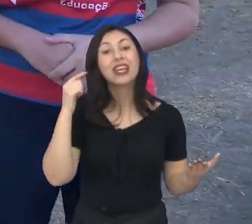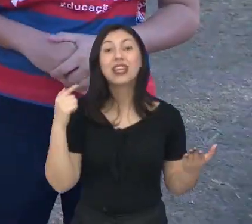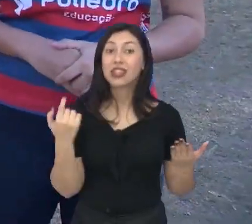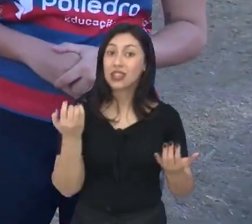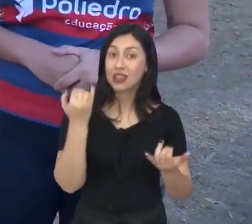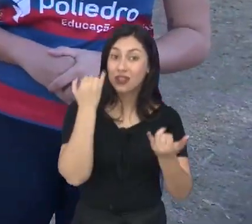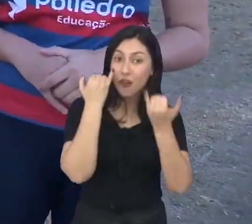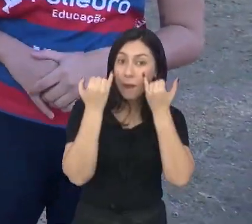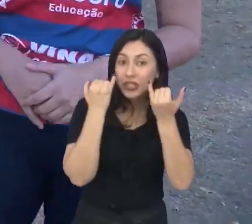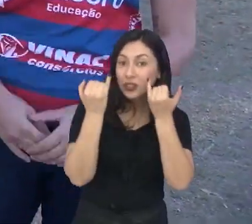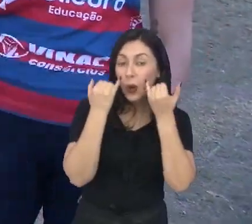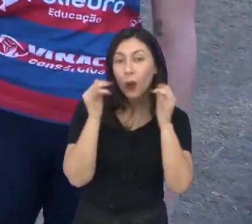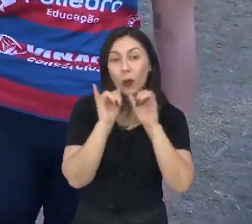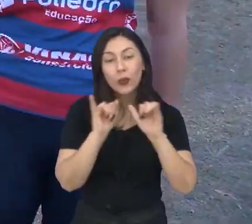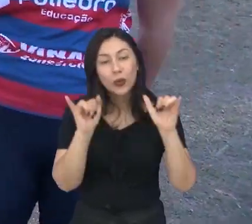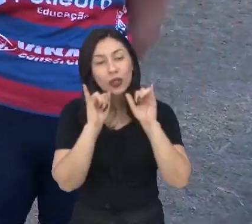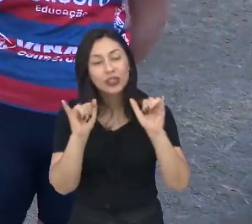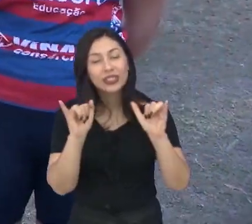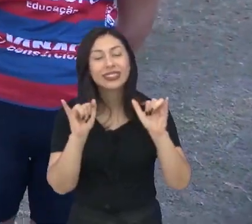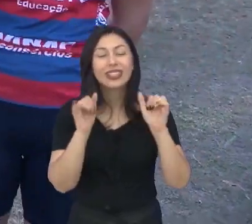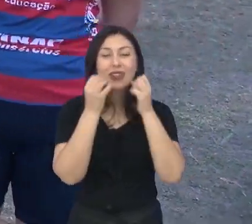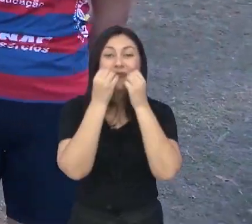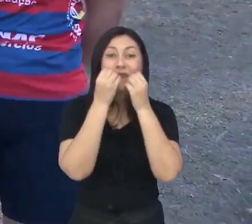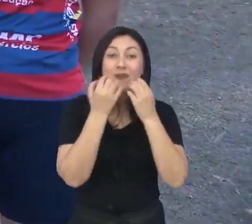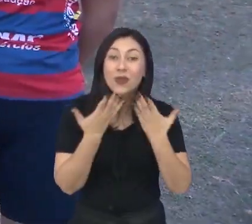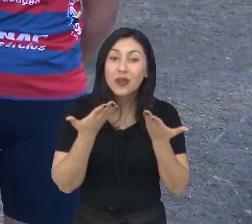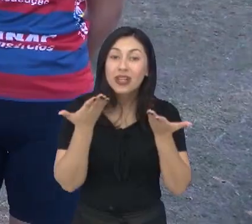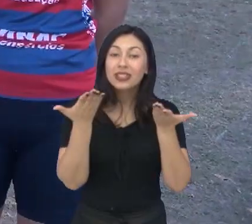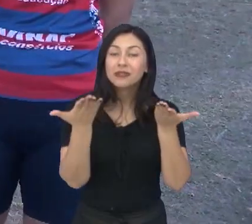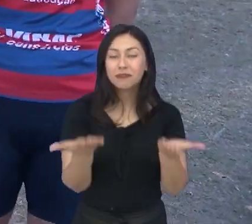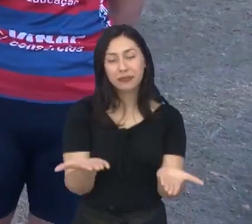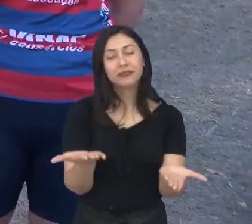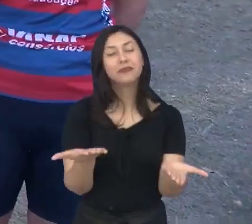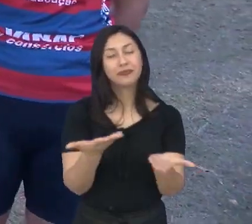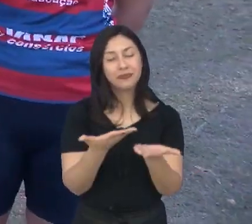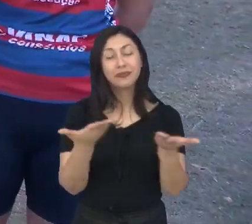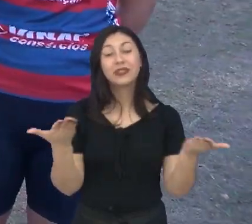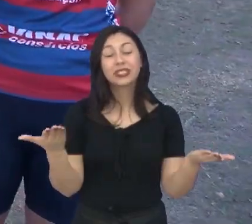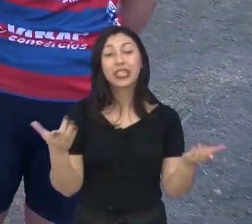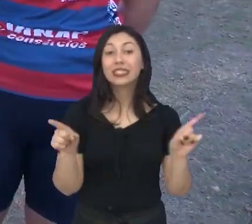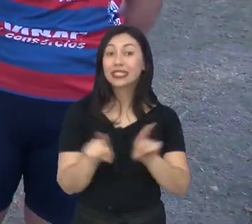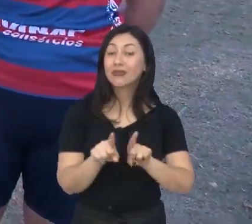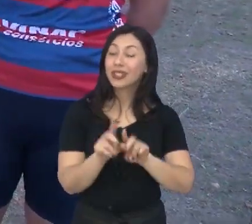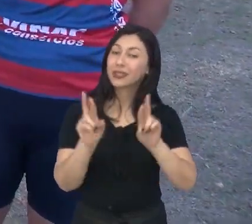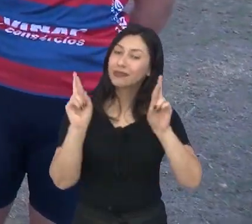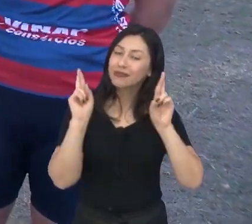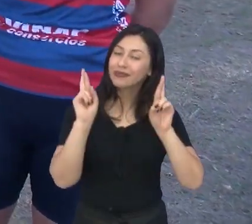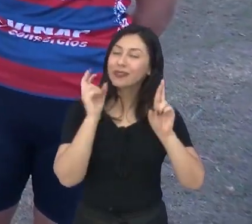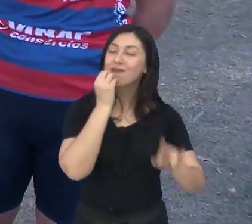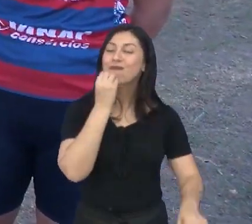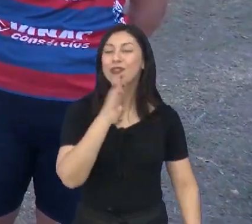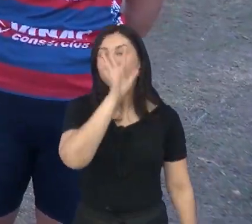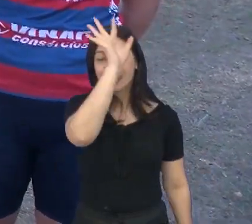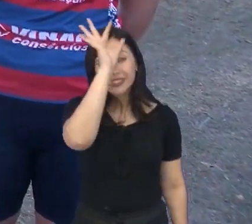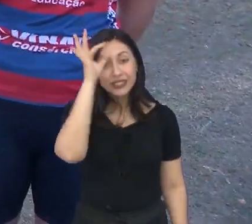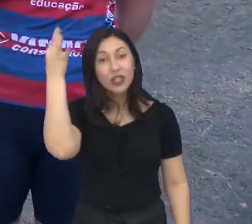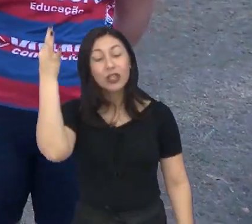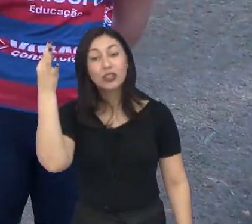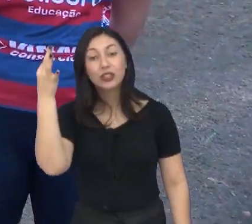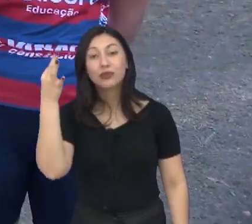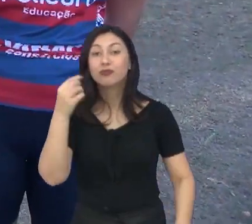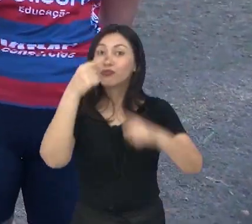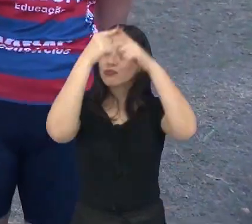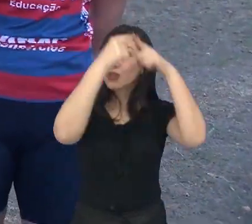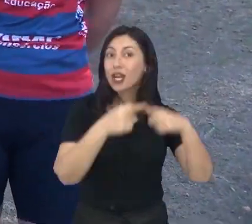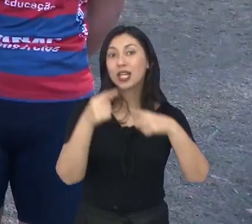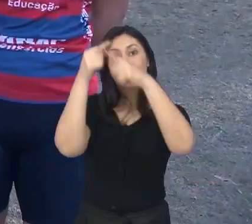notícias aí, as boas informações, as boas notícias do time de rugby de São José dos Campos e desejar aqui sorte para as meninas, tanto nas duas competições,